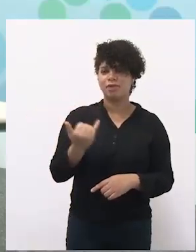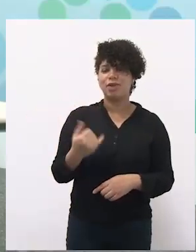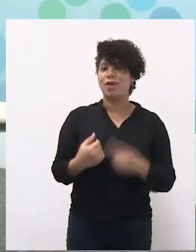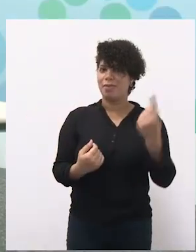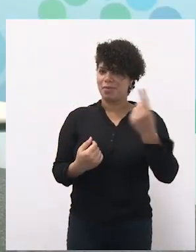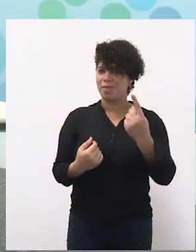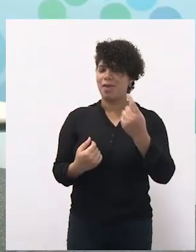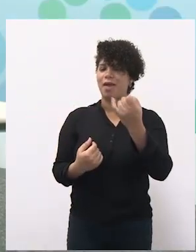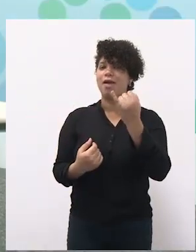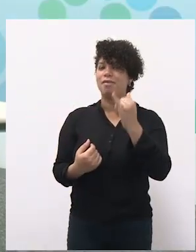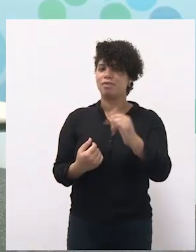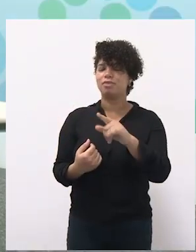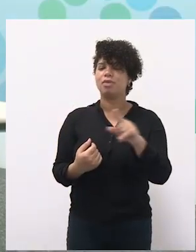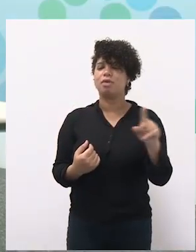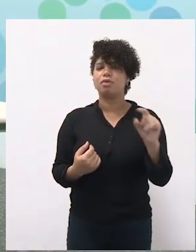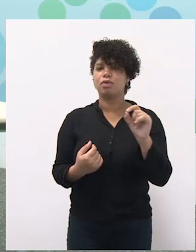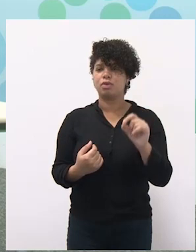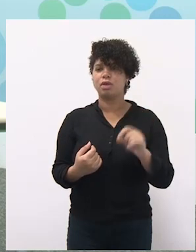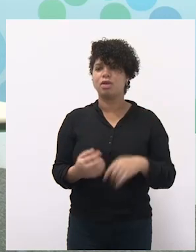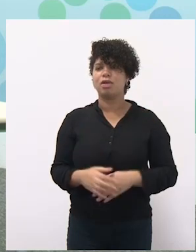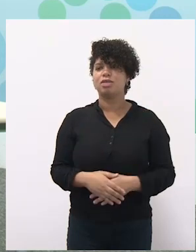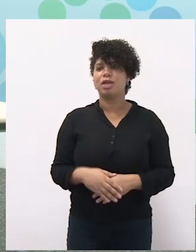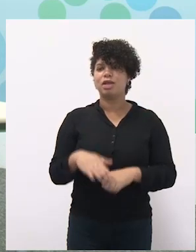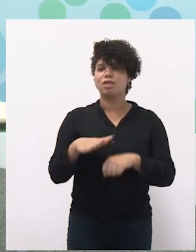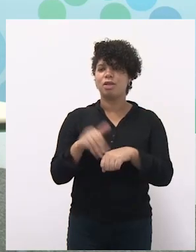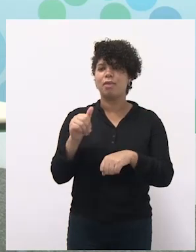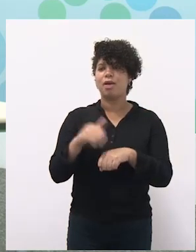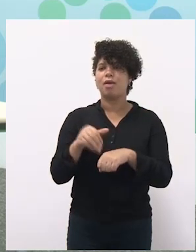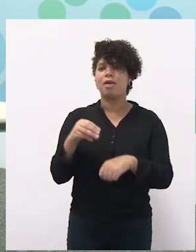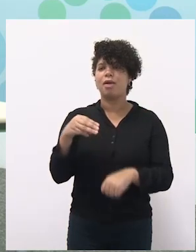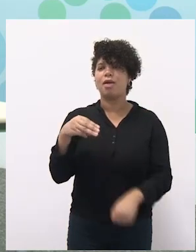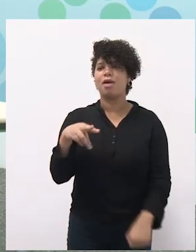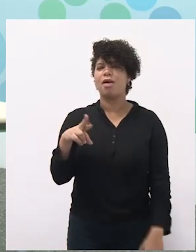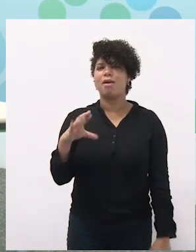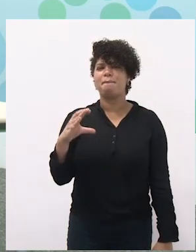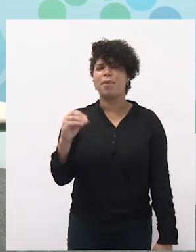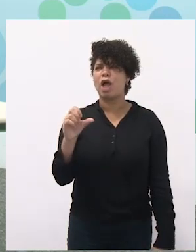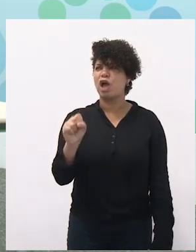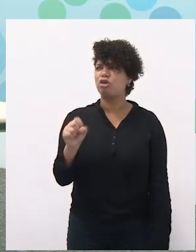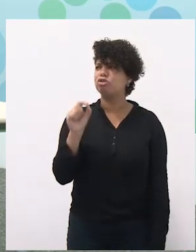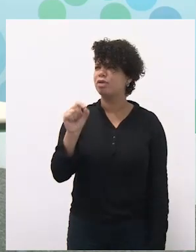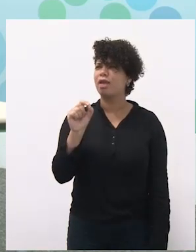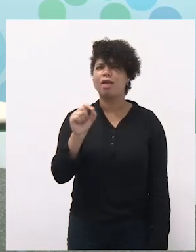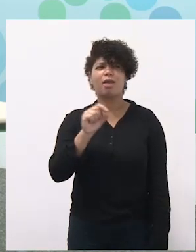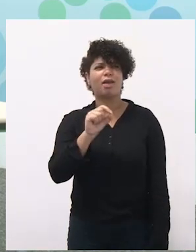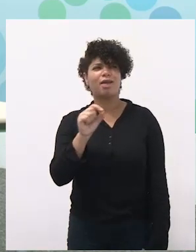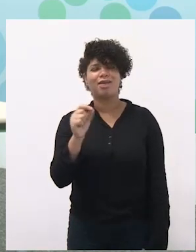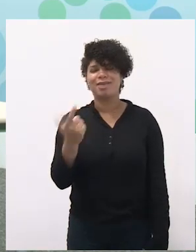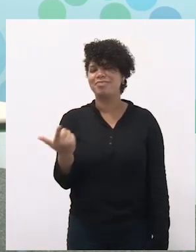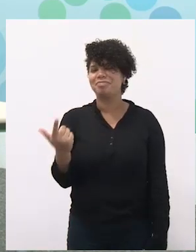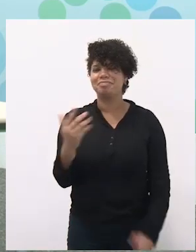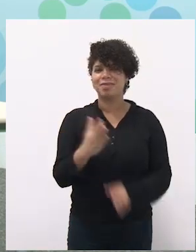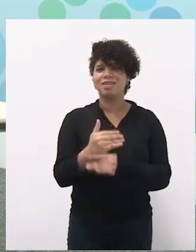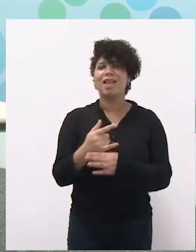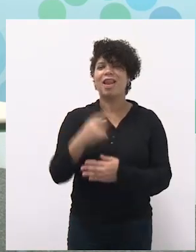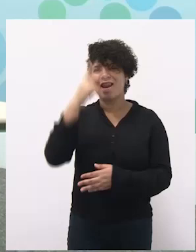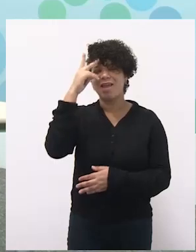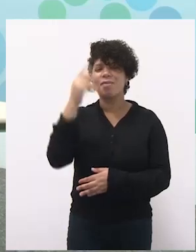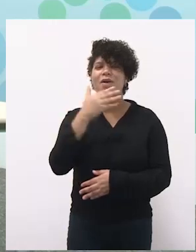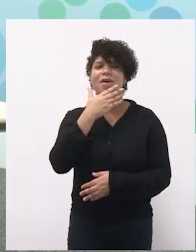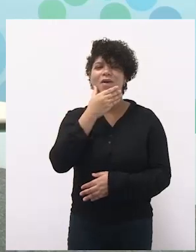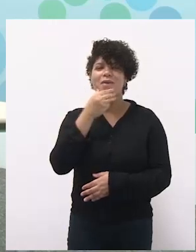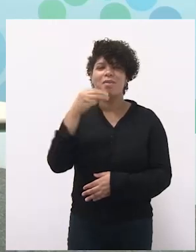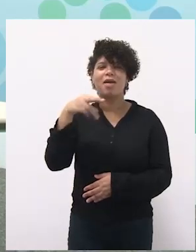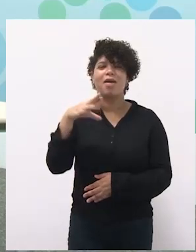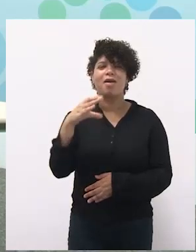ele mandou falar é que é para eu parar de chamar ele de Marcos e falar Marcão, porque senão as pessoas não sabem quem é. Então, gente, é o Marcão da Citem, do